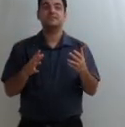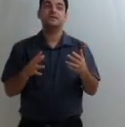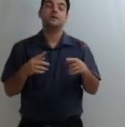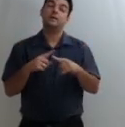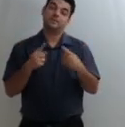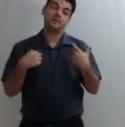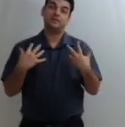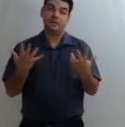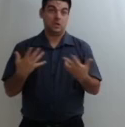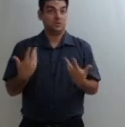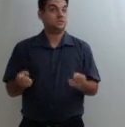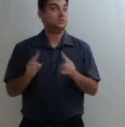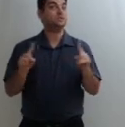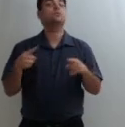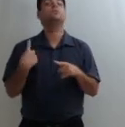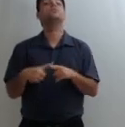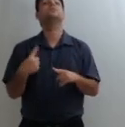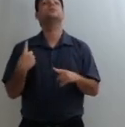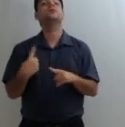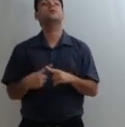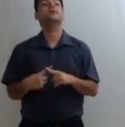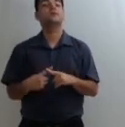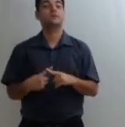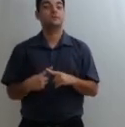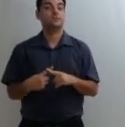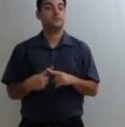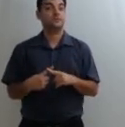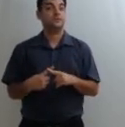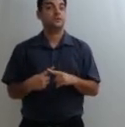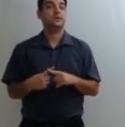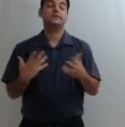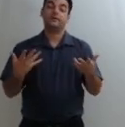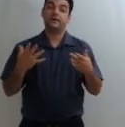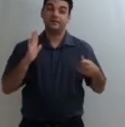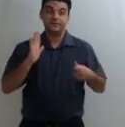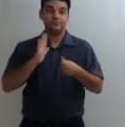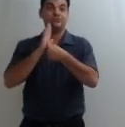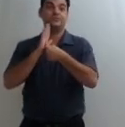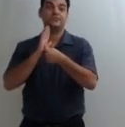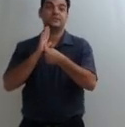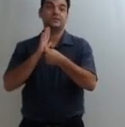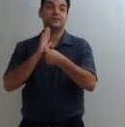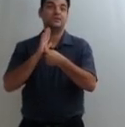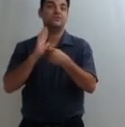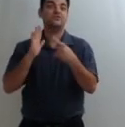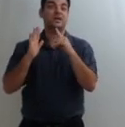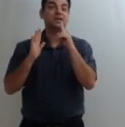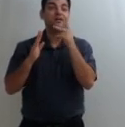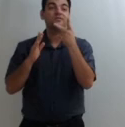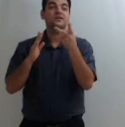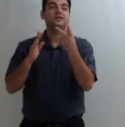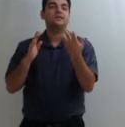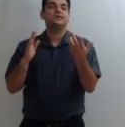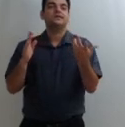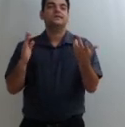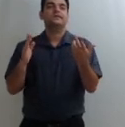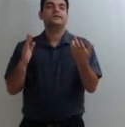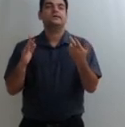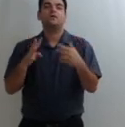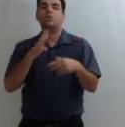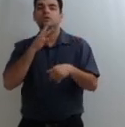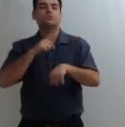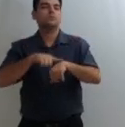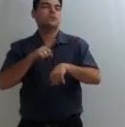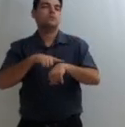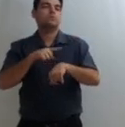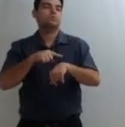dizendo o seguinte: a tese de que a denúncia seria inepta, porque o reconhecimento da prescrição quanto ao